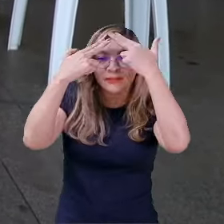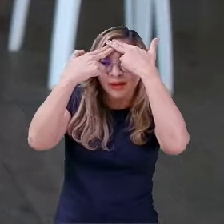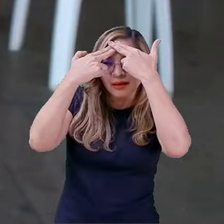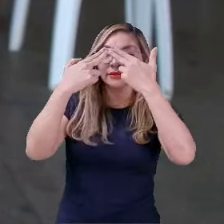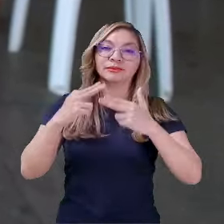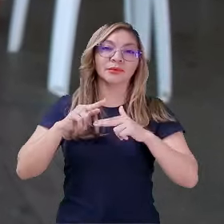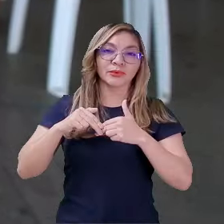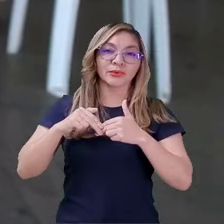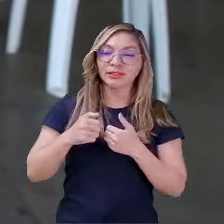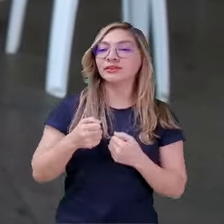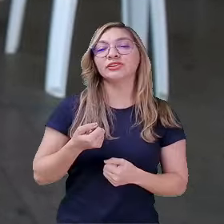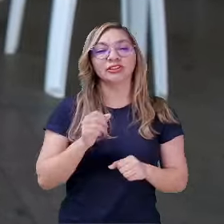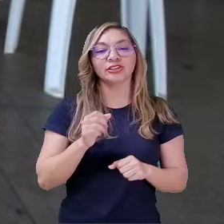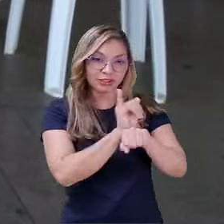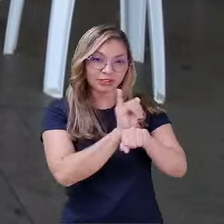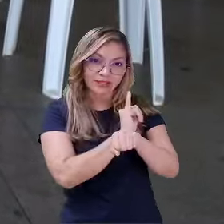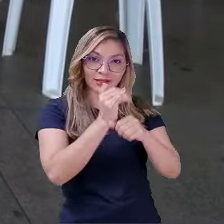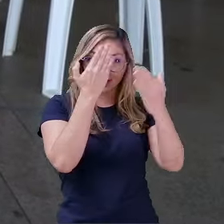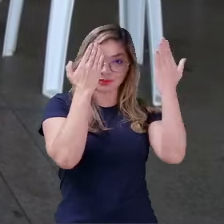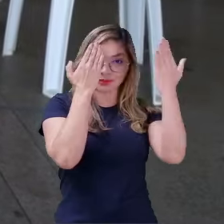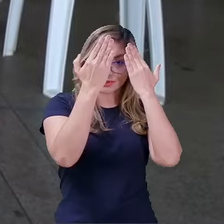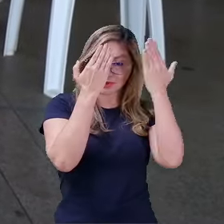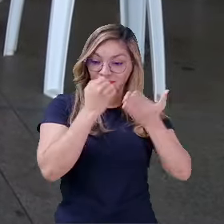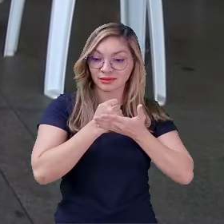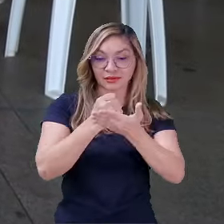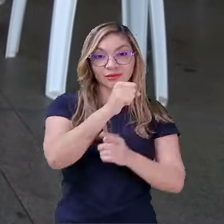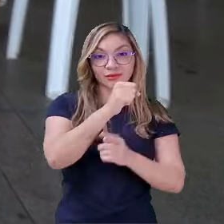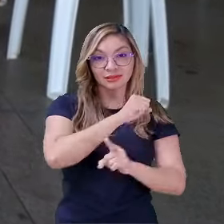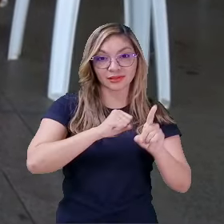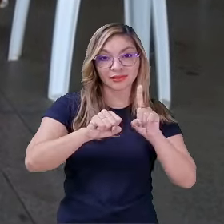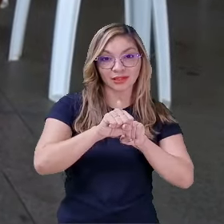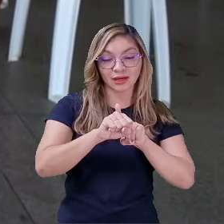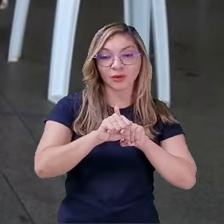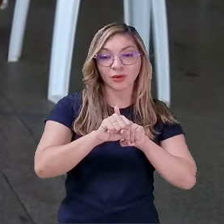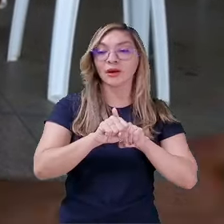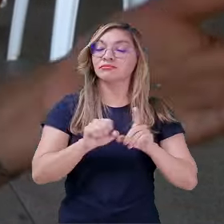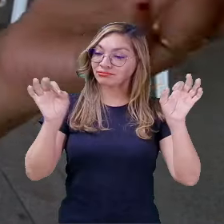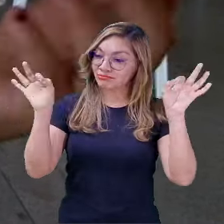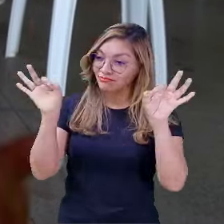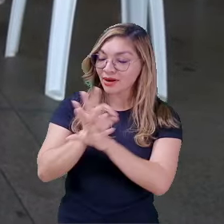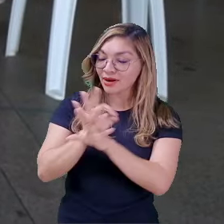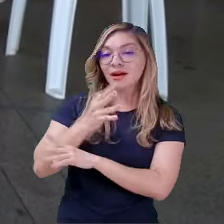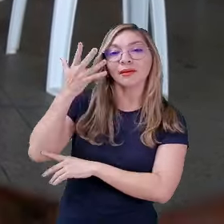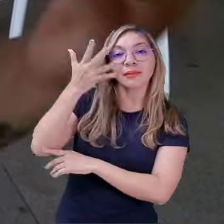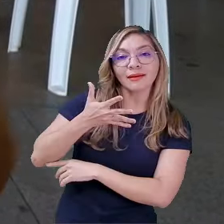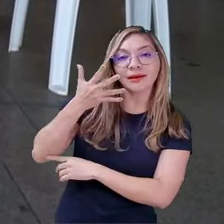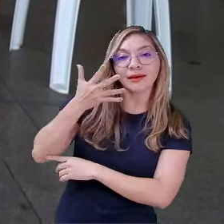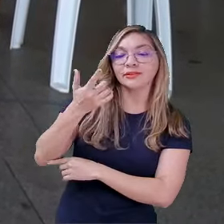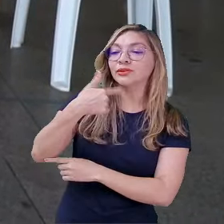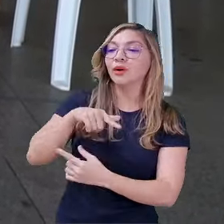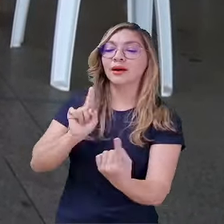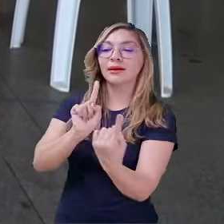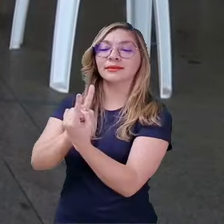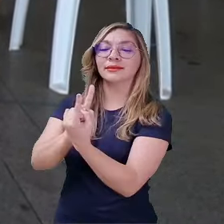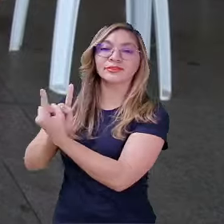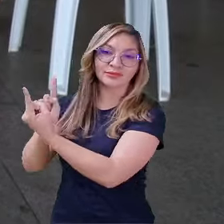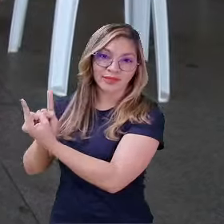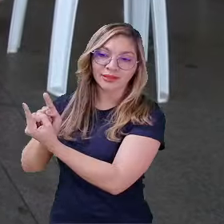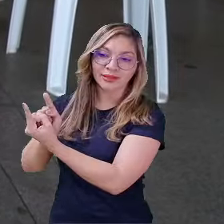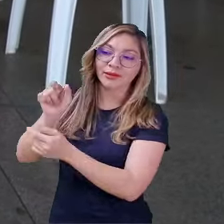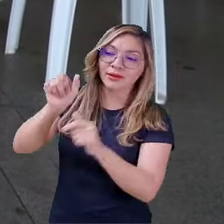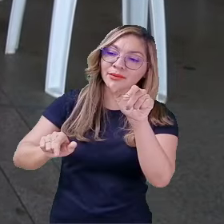assistente social, e ao término de cada palestra nós fazemos os atendimentos daqueles casos que chegam e que